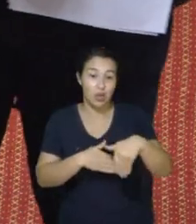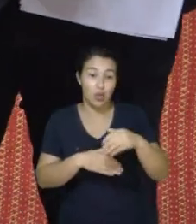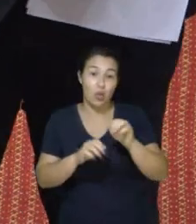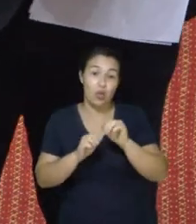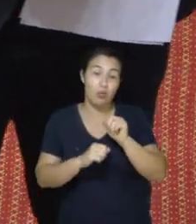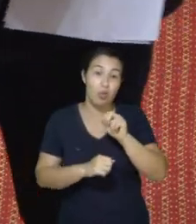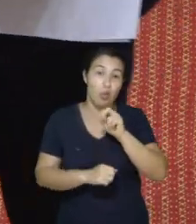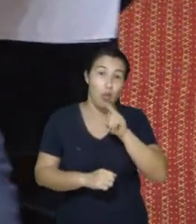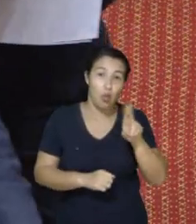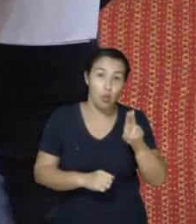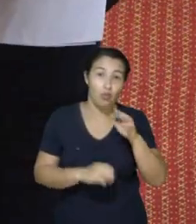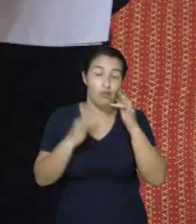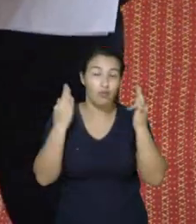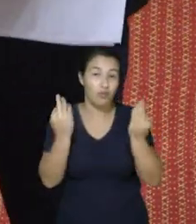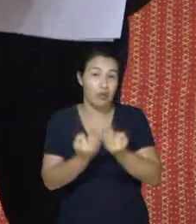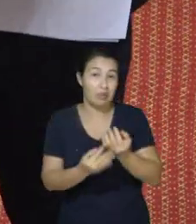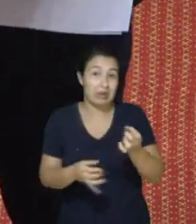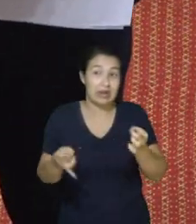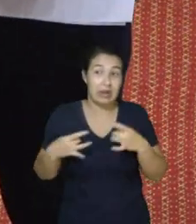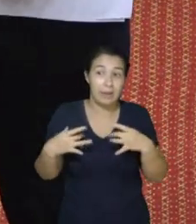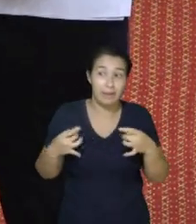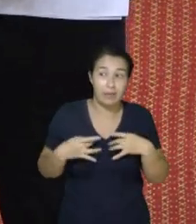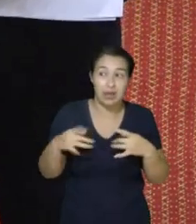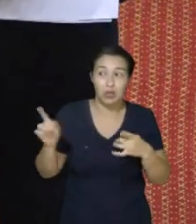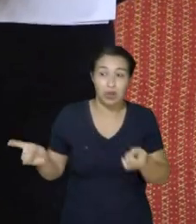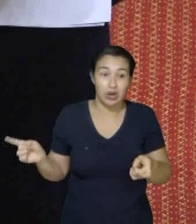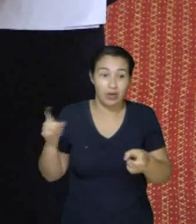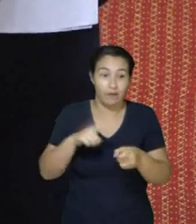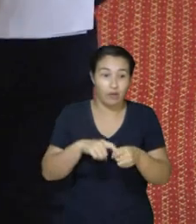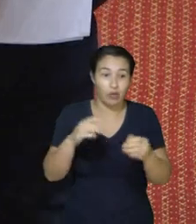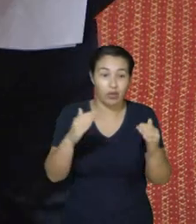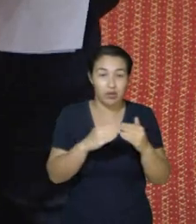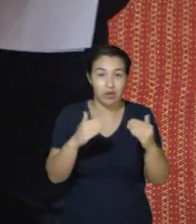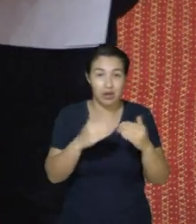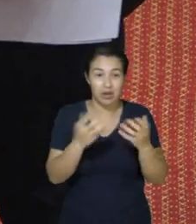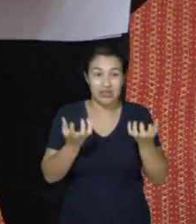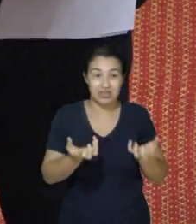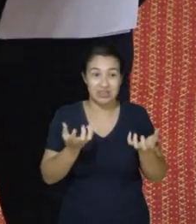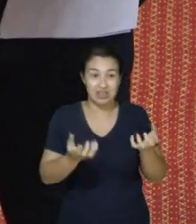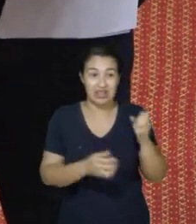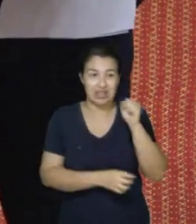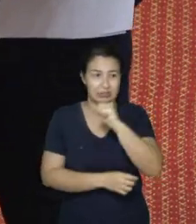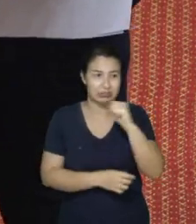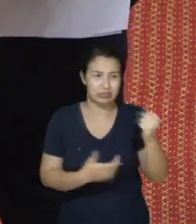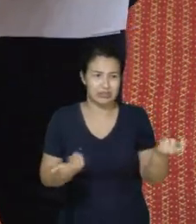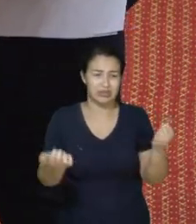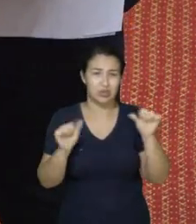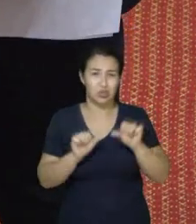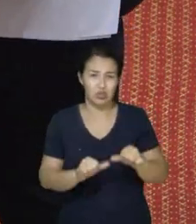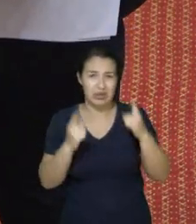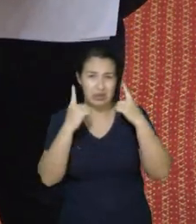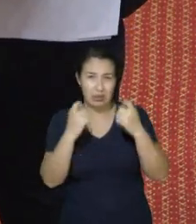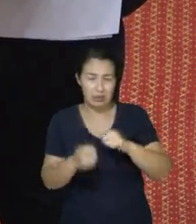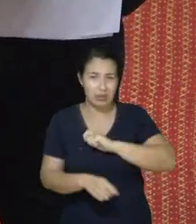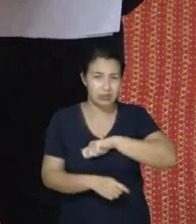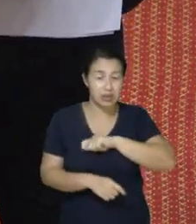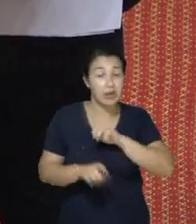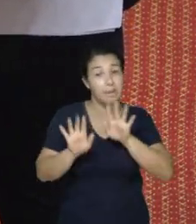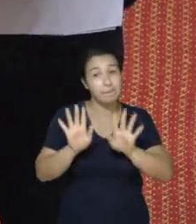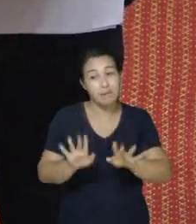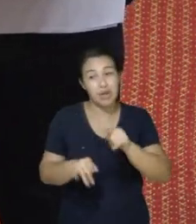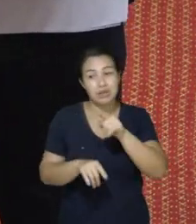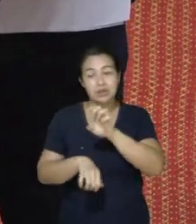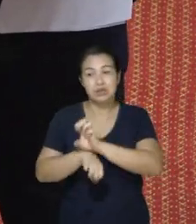pessoas soltas que daqui a pouco voltam e fazem algum mal. Então, no mínimo, o Estado deve avisar, através de uma lista, quem que vai